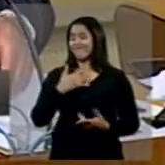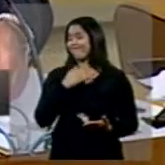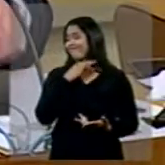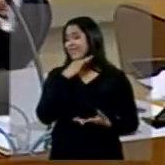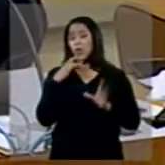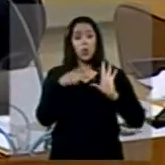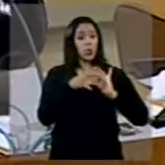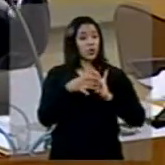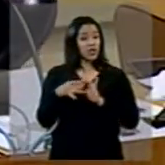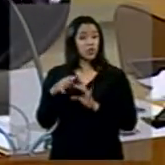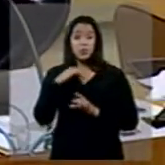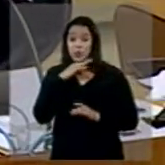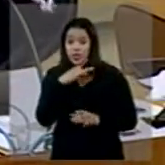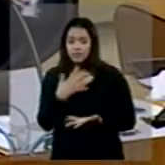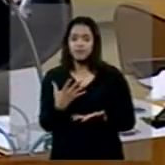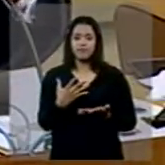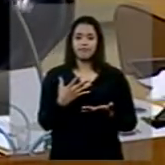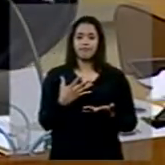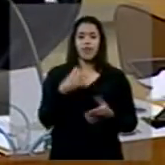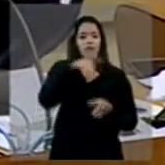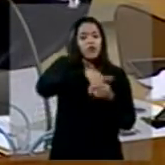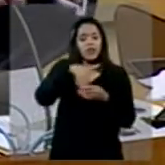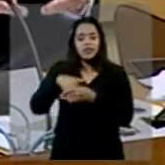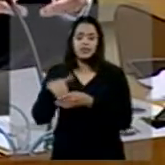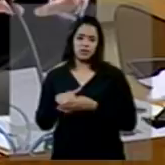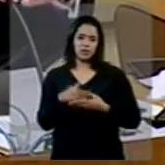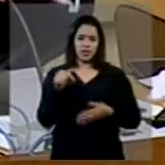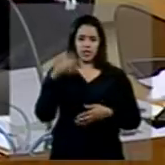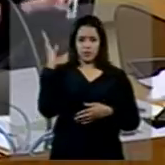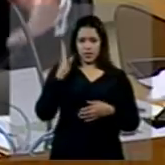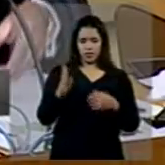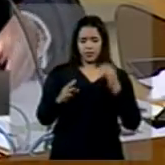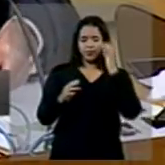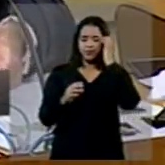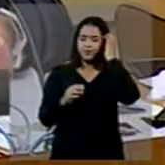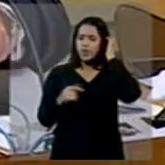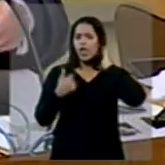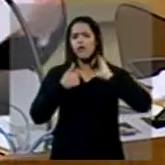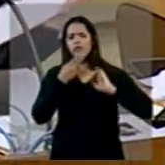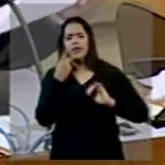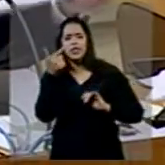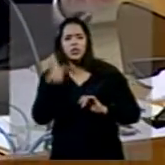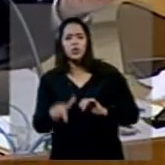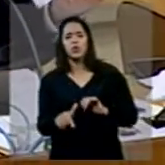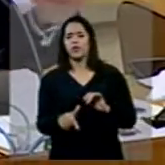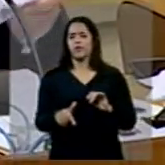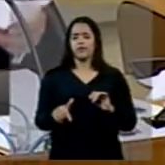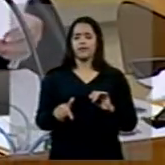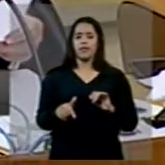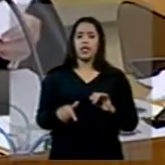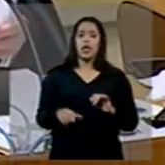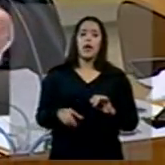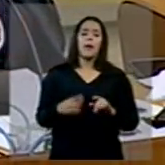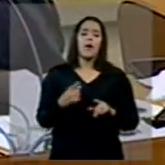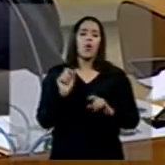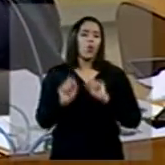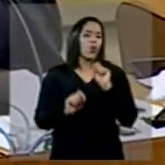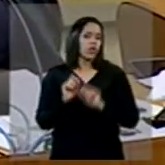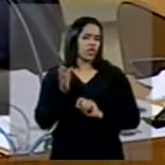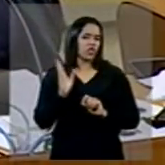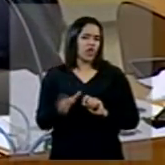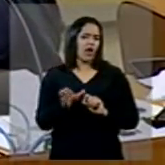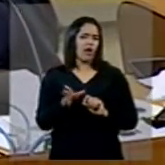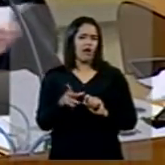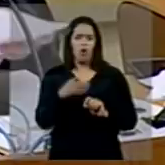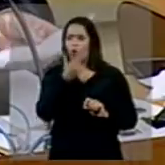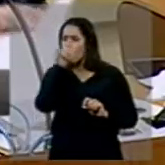vou apenas, para não repetir aquilo que já foi dito com muito mais propriedade do que eu,